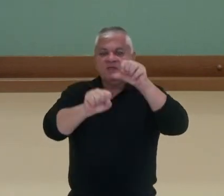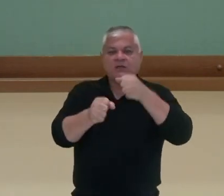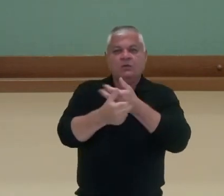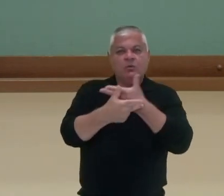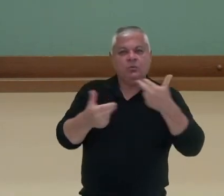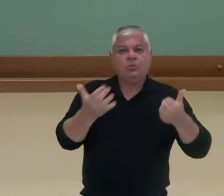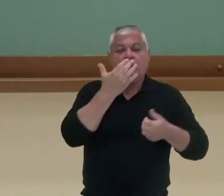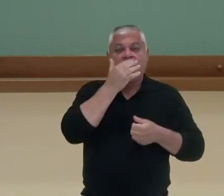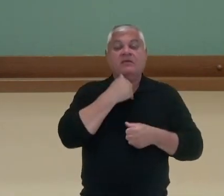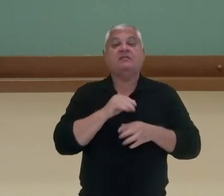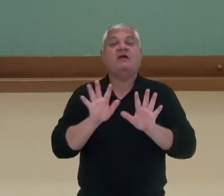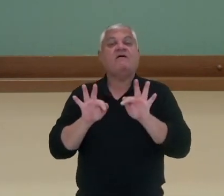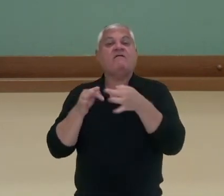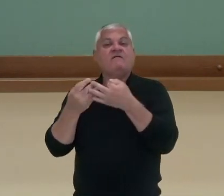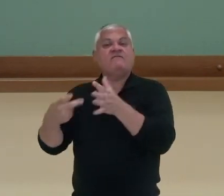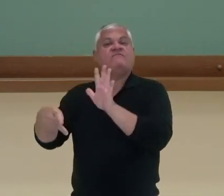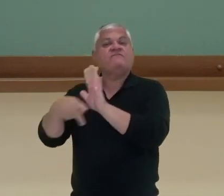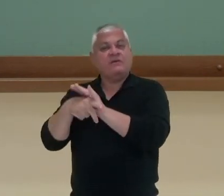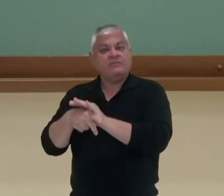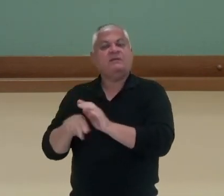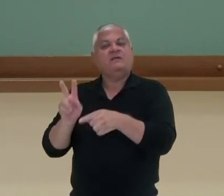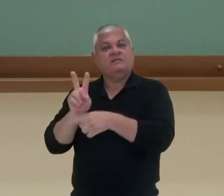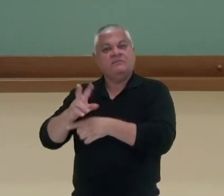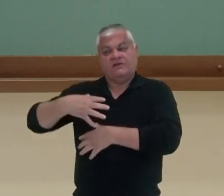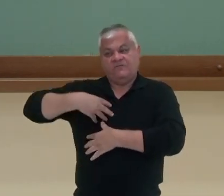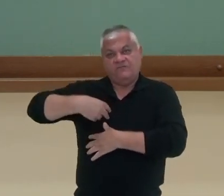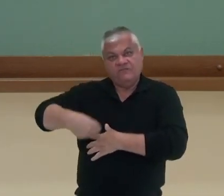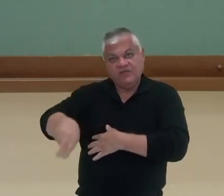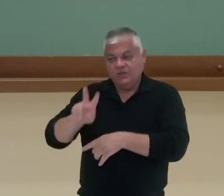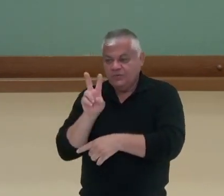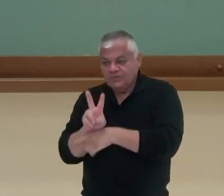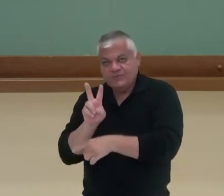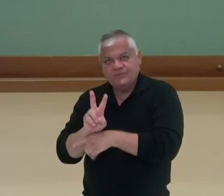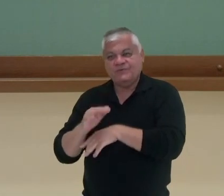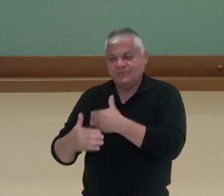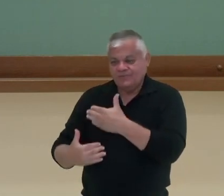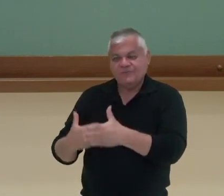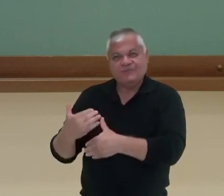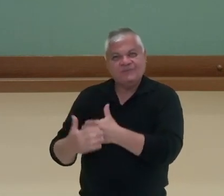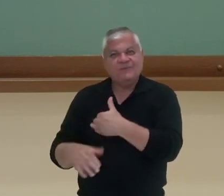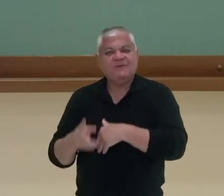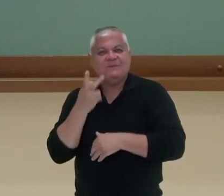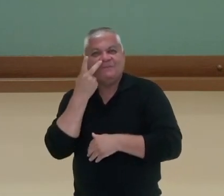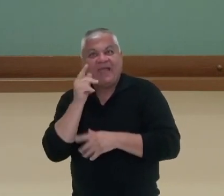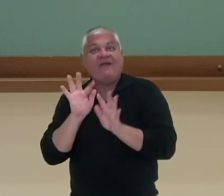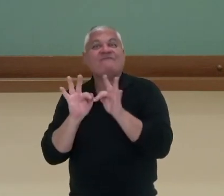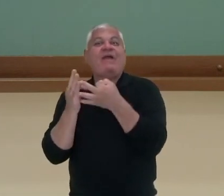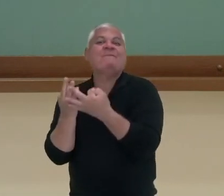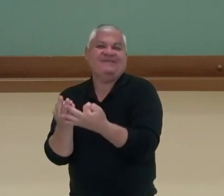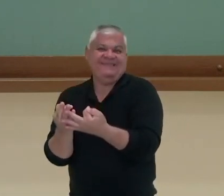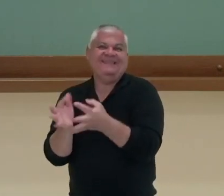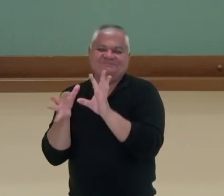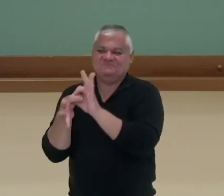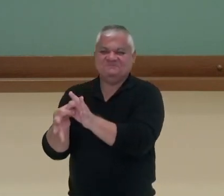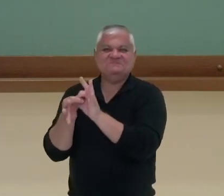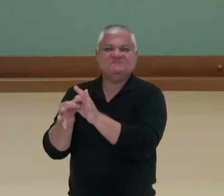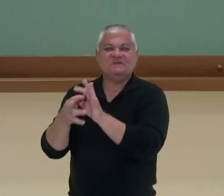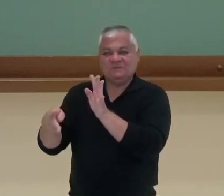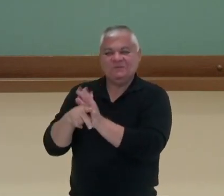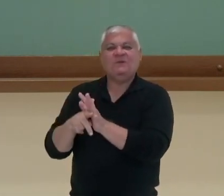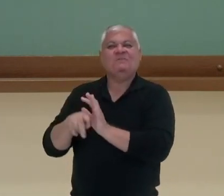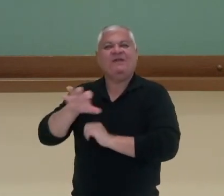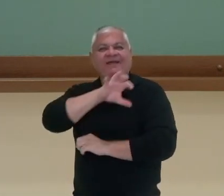Formação de família e cuidado com a prole foi uma característica muito importante. Além dos pais cuidarem, a família cuida. Isso faz com que